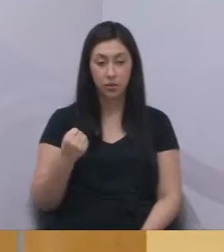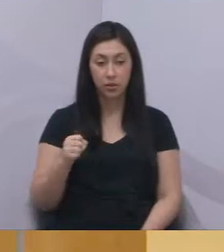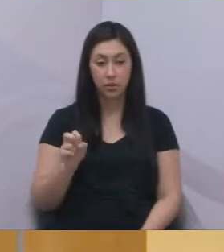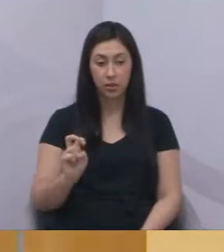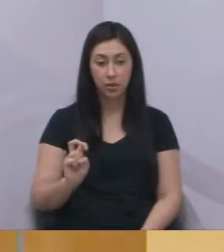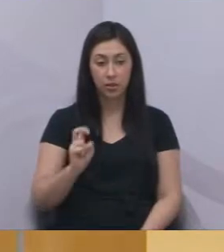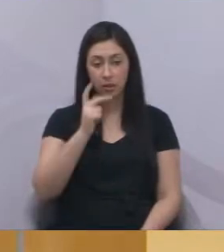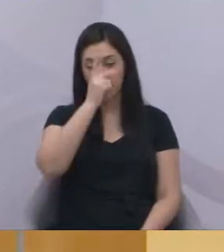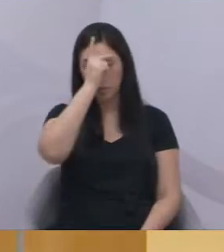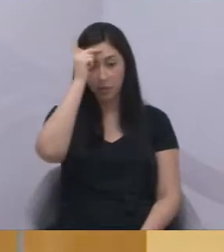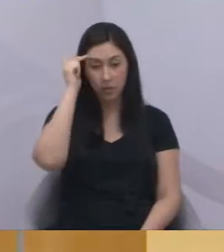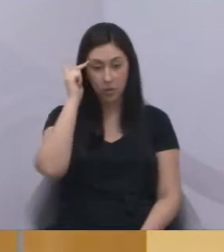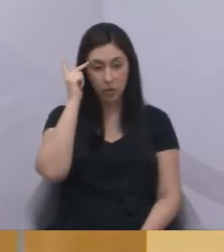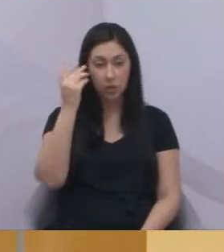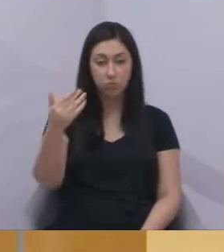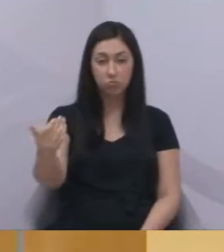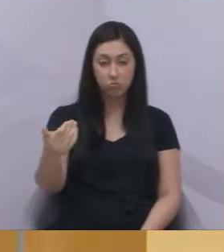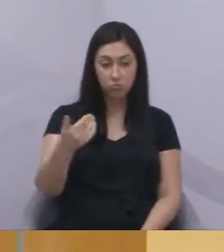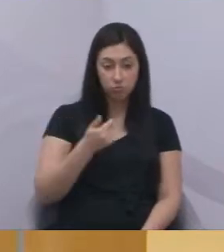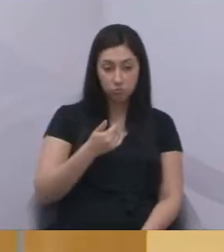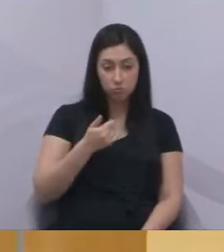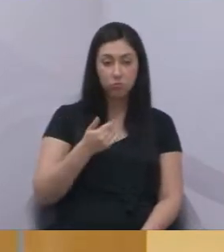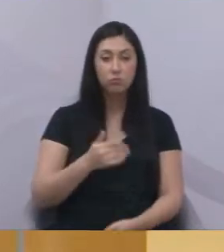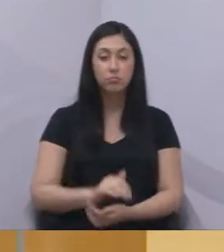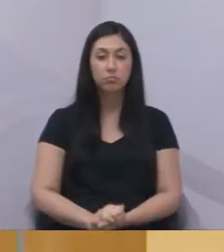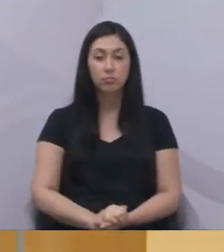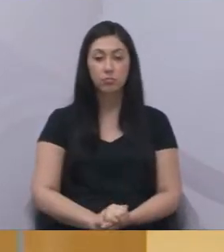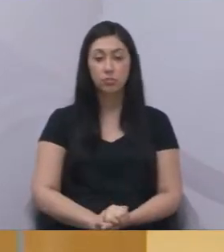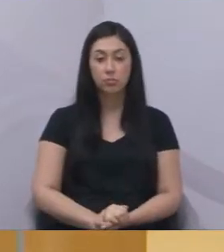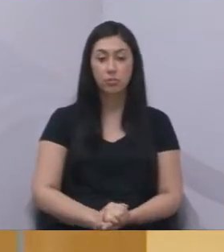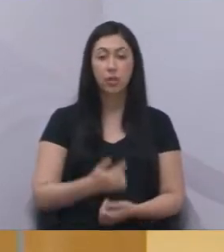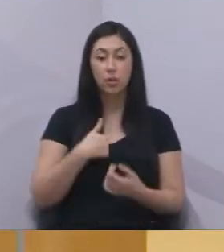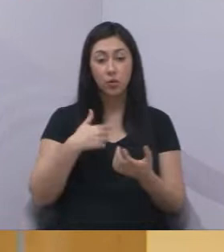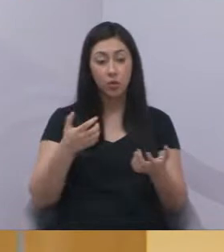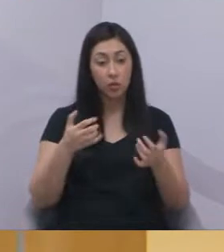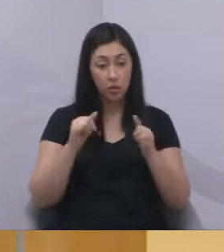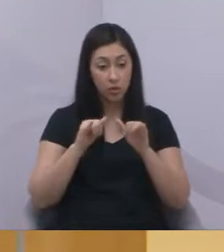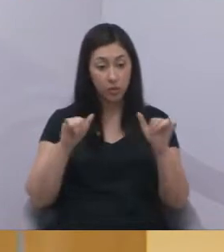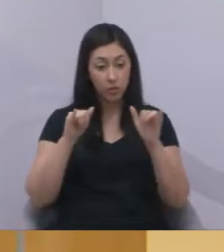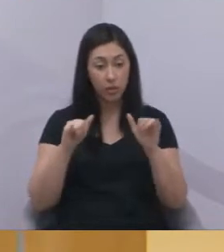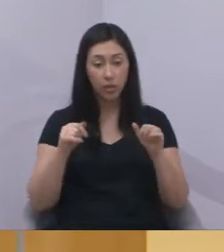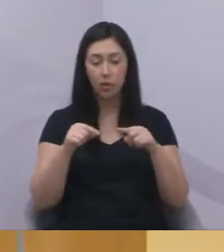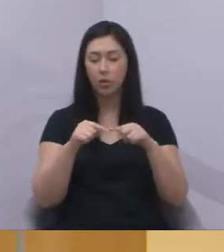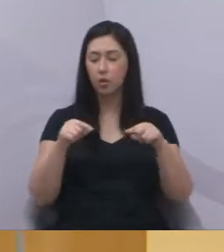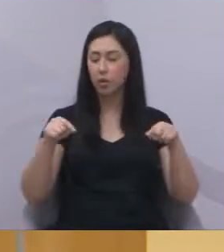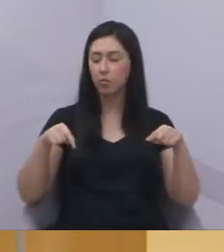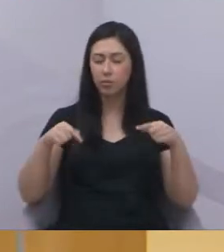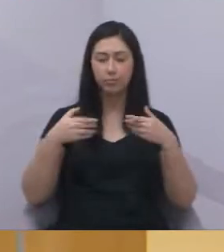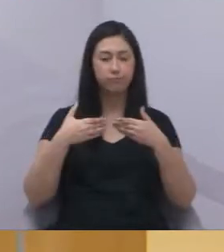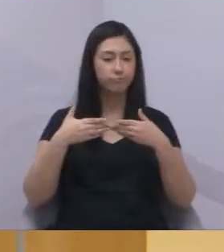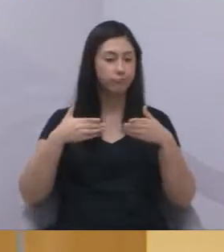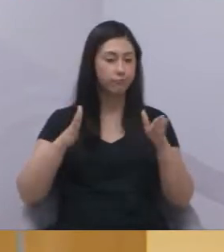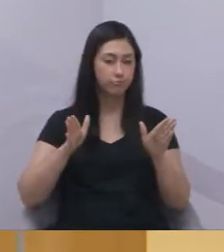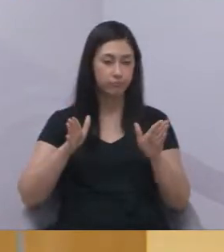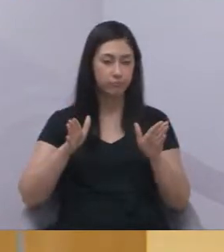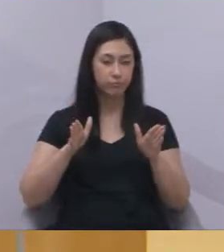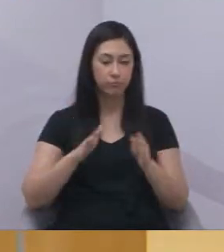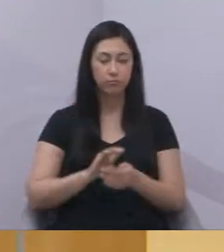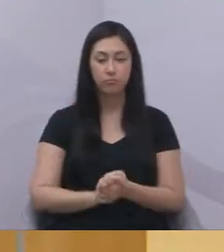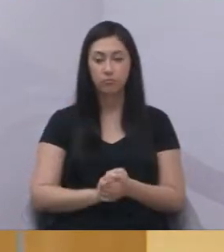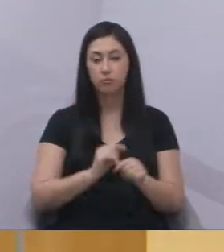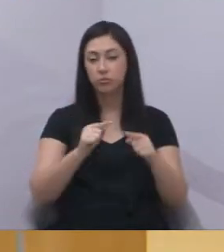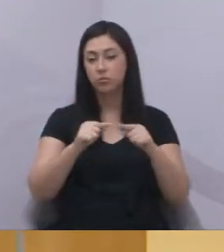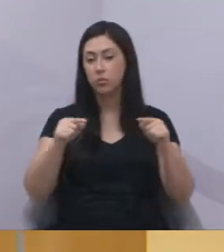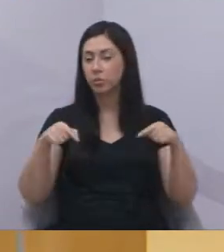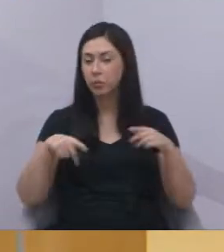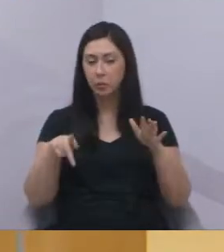285 pessoas, munícipes que vêm no meu gabinete. Quero dizer a vocês, está aberto o gabinete para vocês. Aqui o